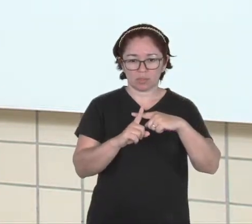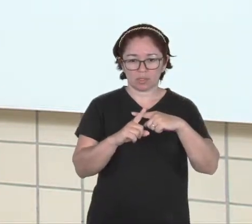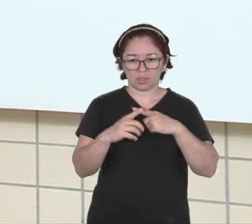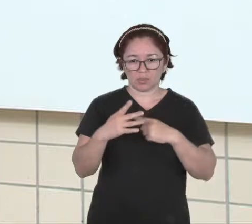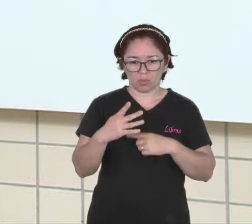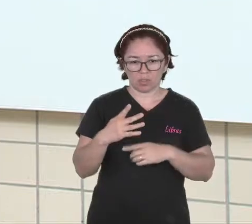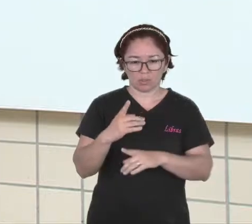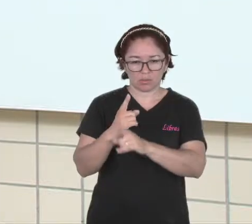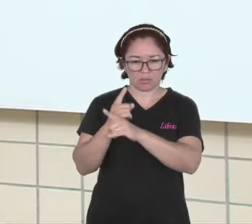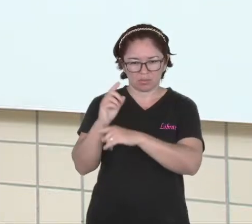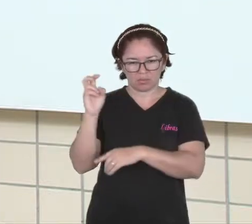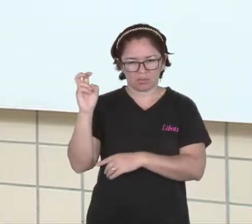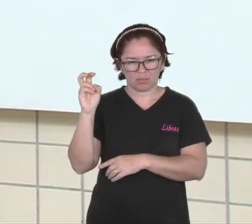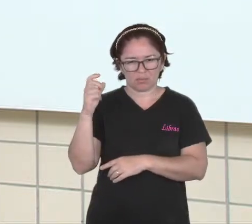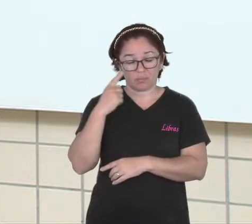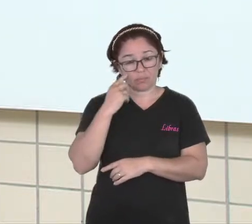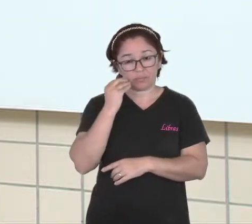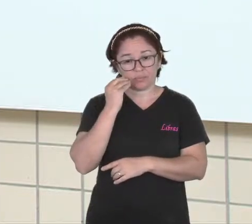5?